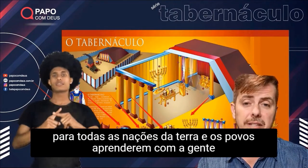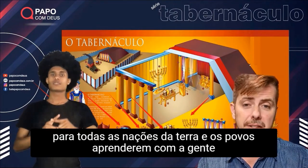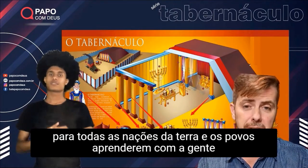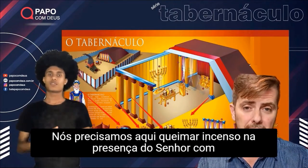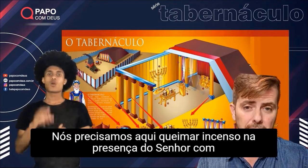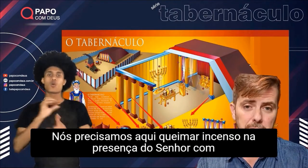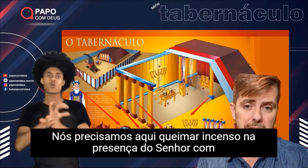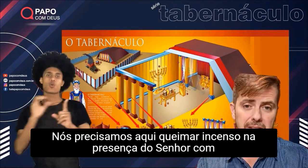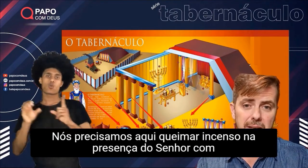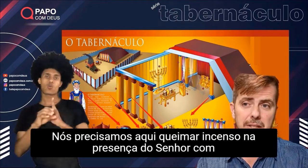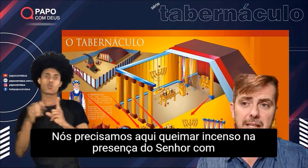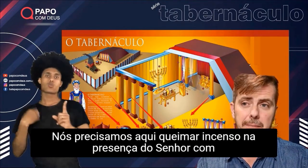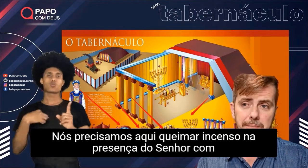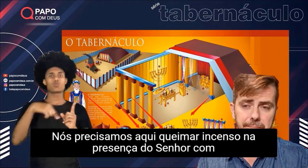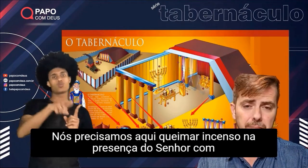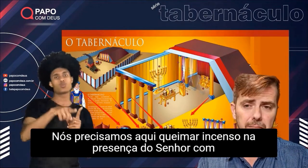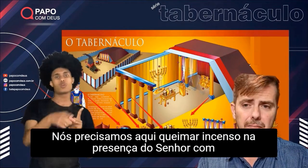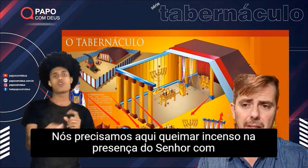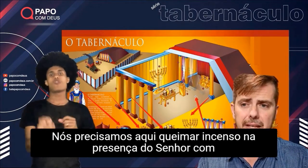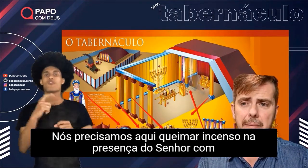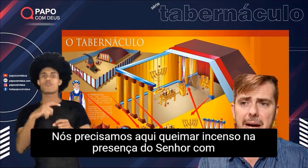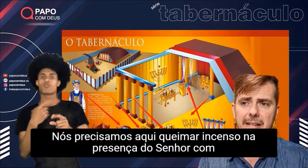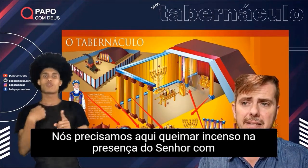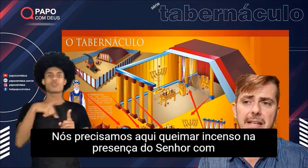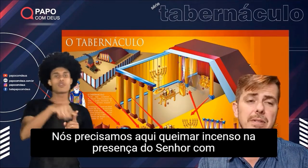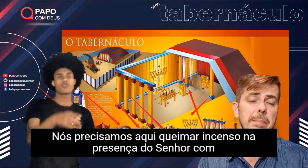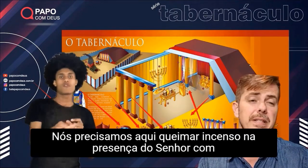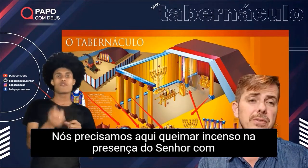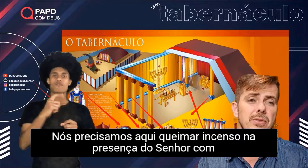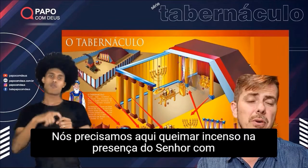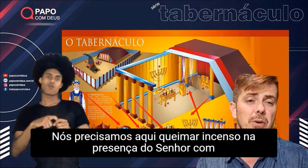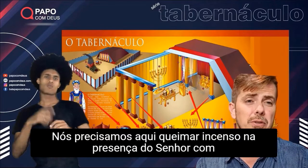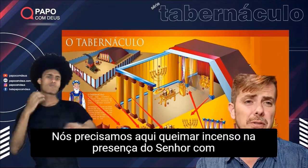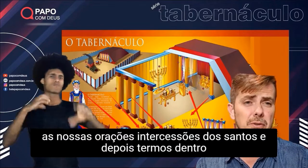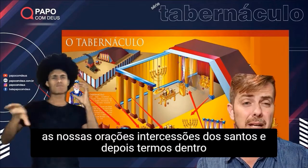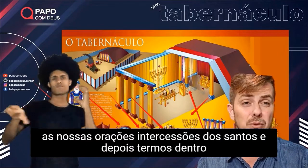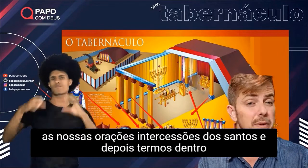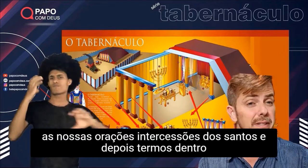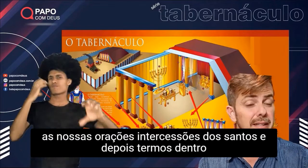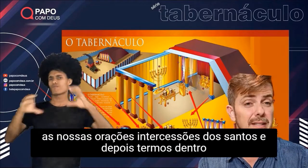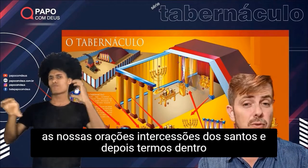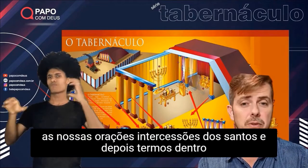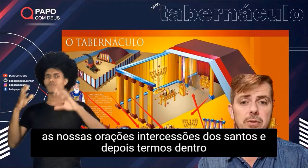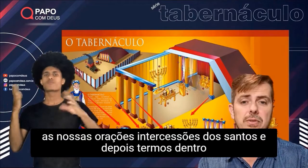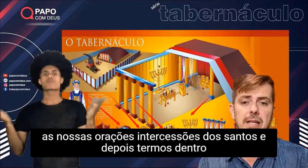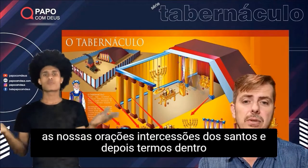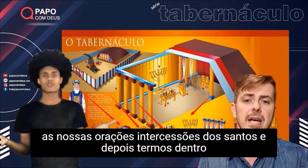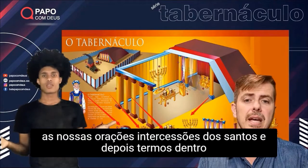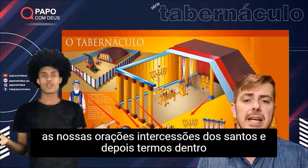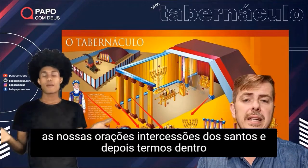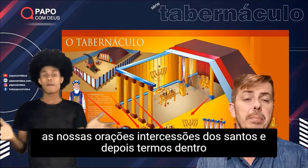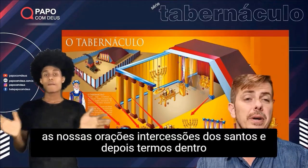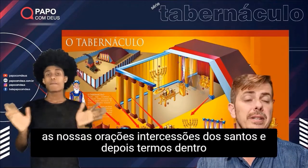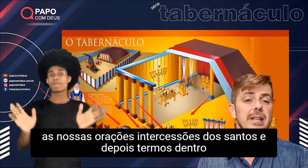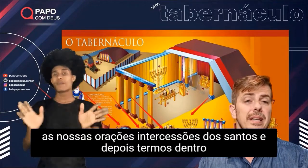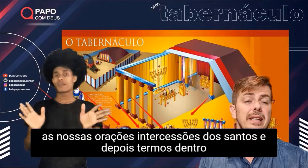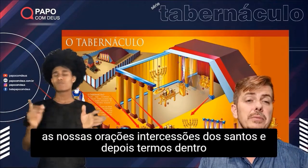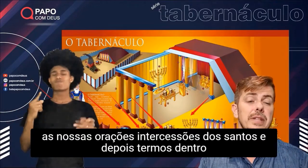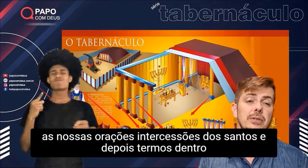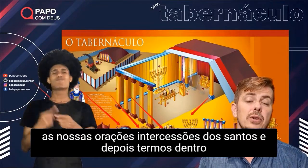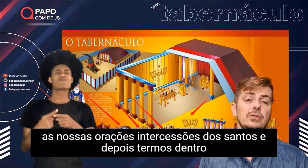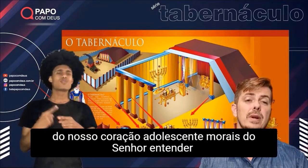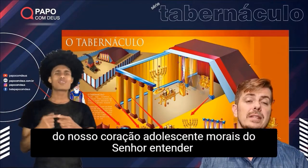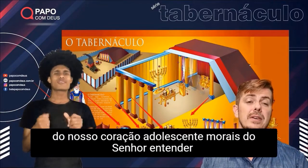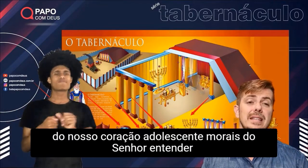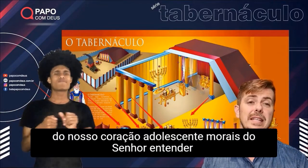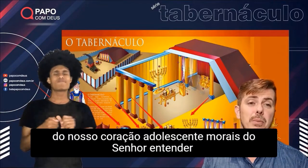aprenderem com a gente. Nós precisamos aqui queimar incenso na presença do Senhor com as nossas orações, intercessões dos santos, e depois termos